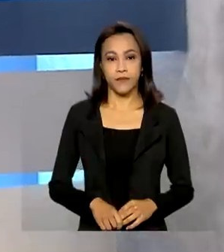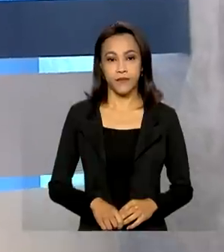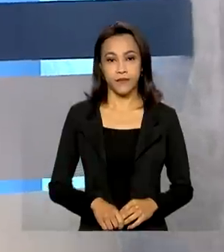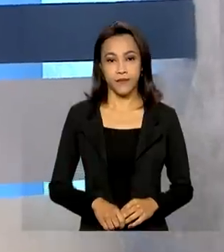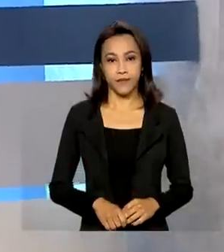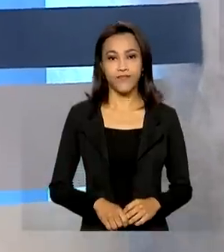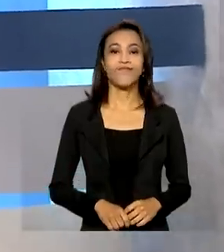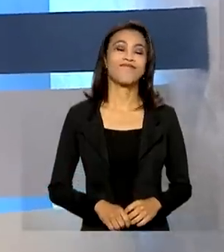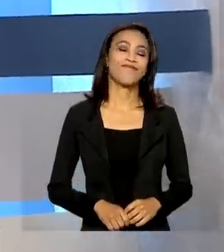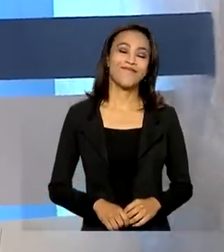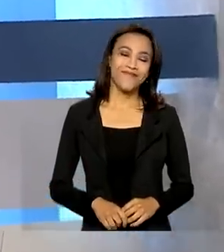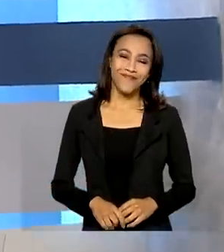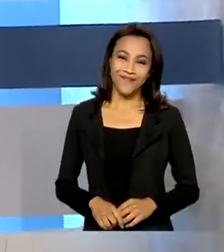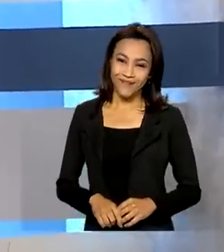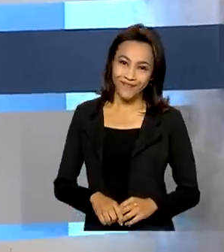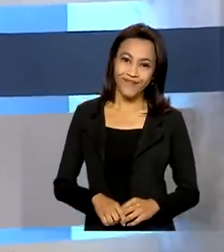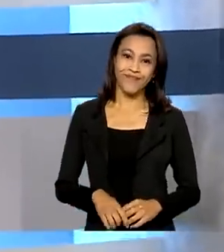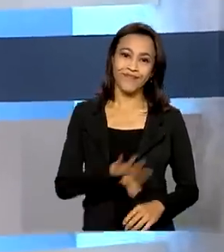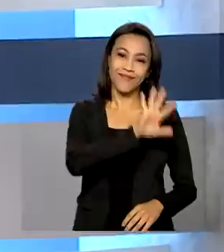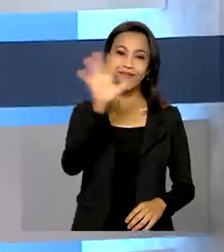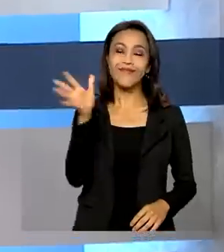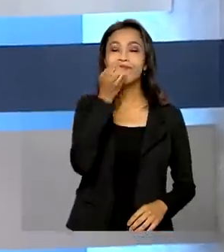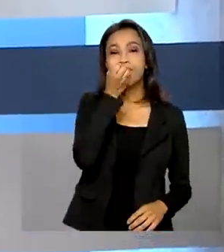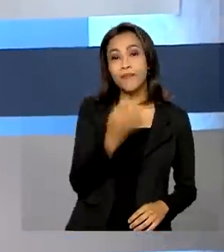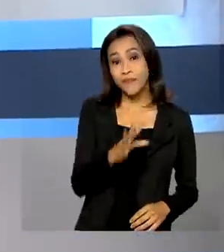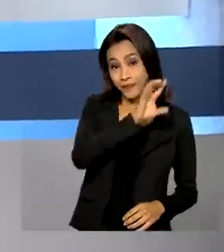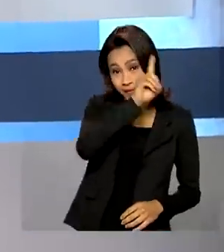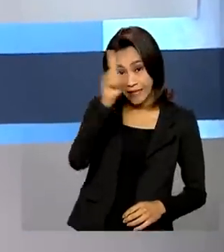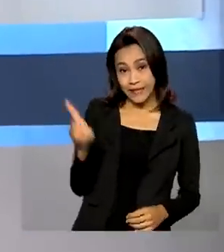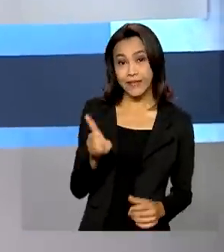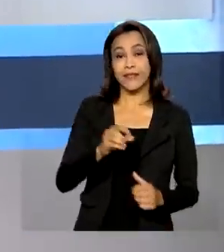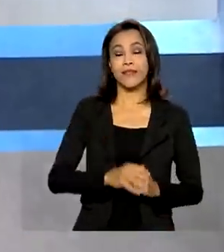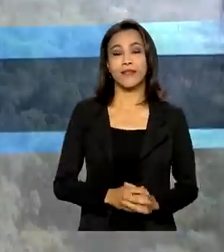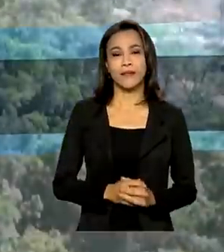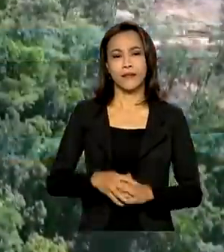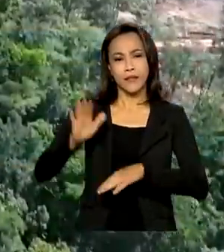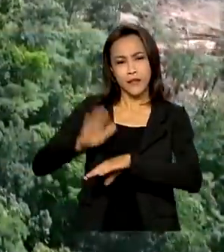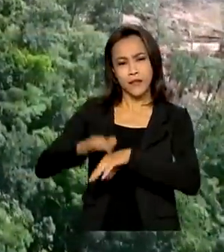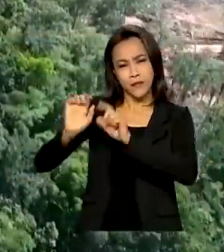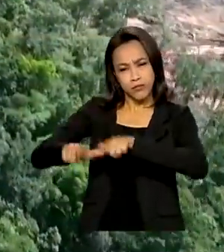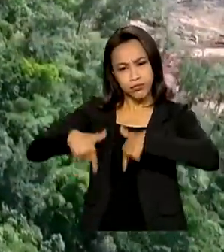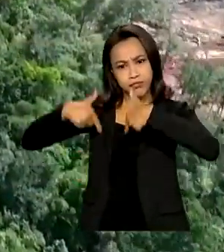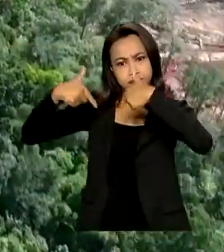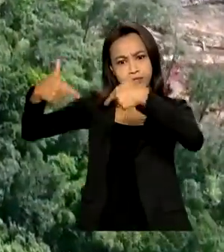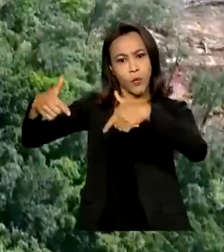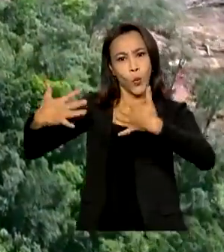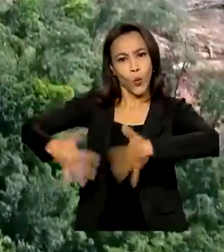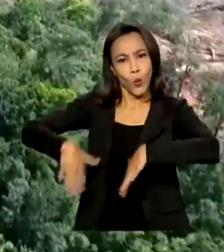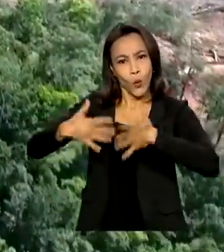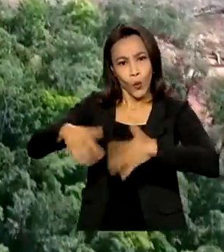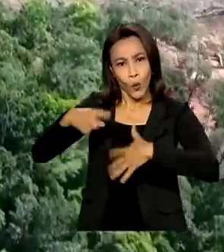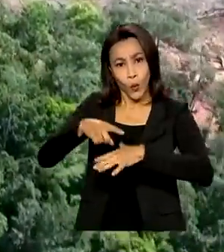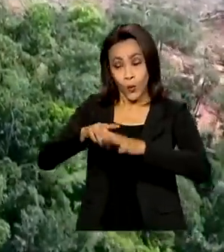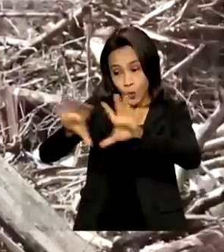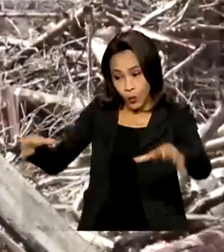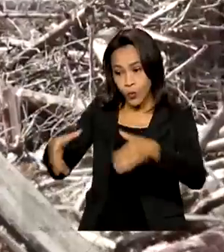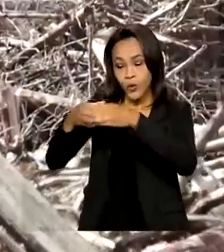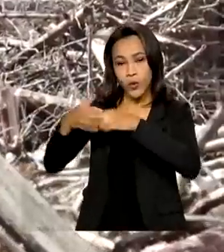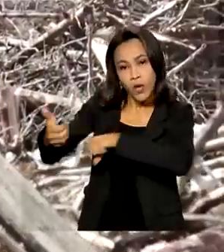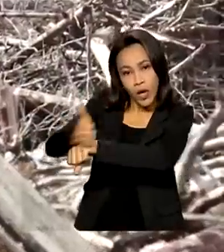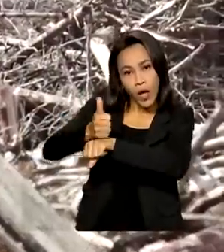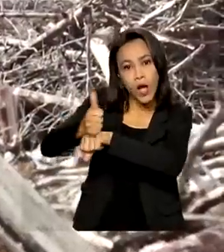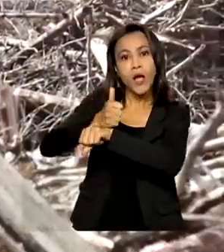o Olá bom dia em Ação inédita operação Guardiões do